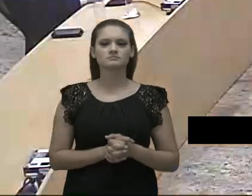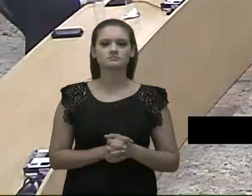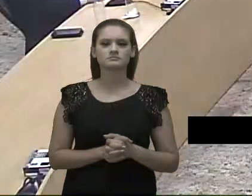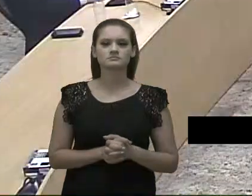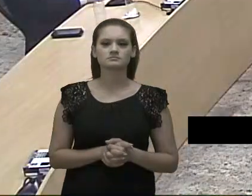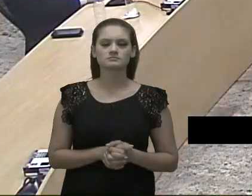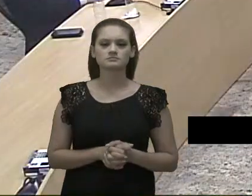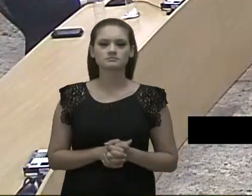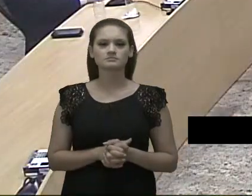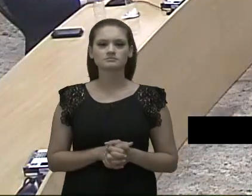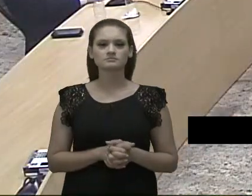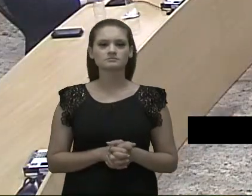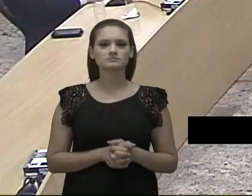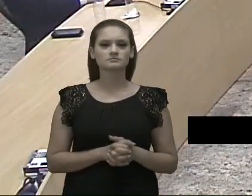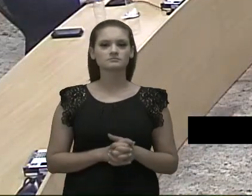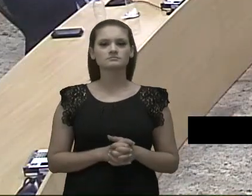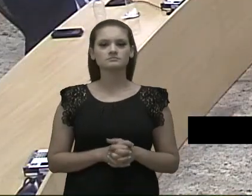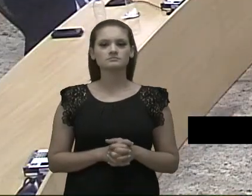Tá bom.